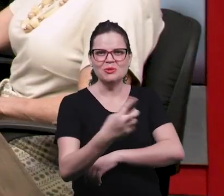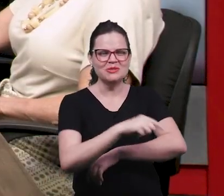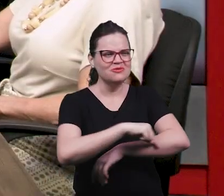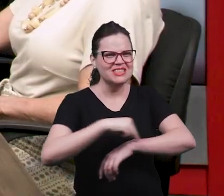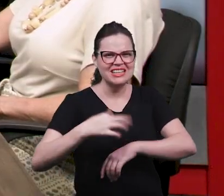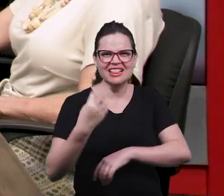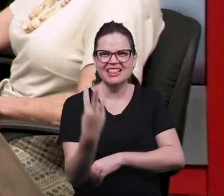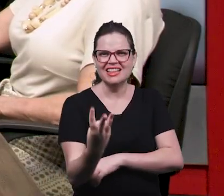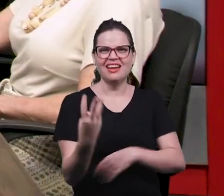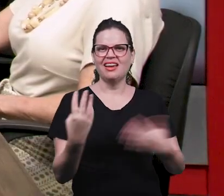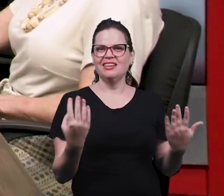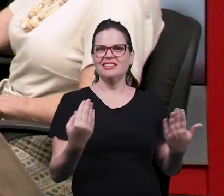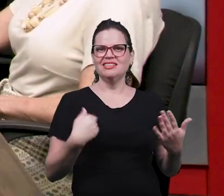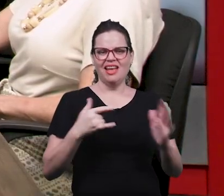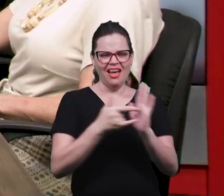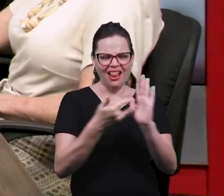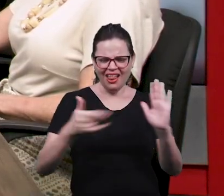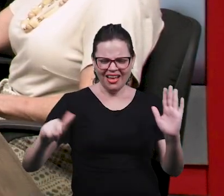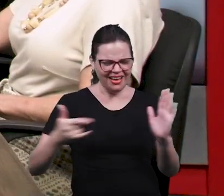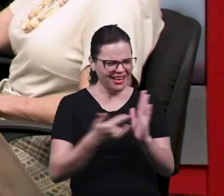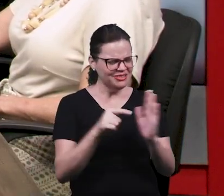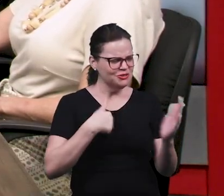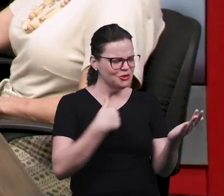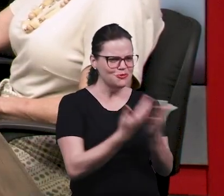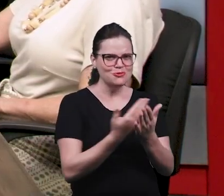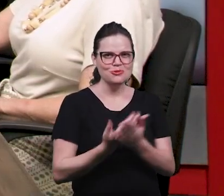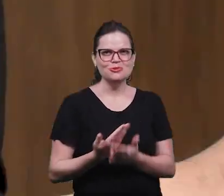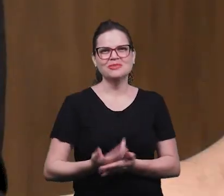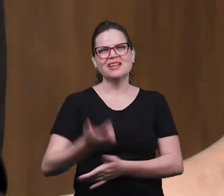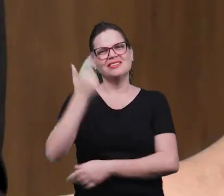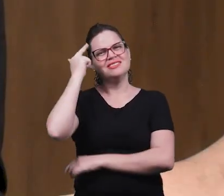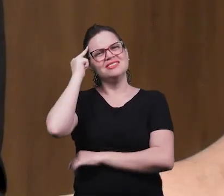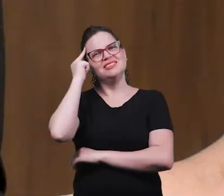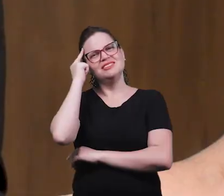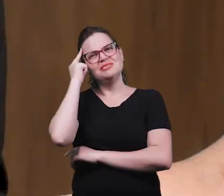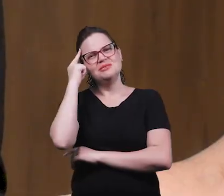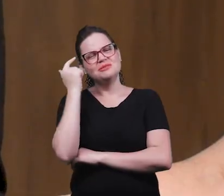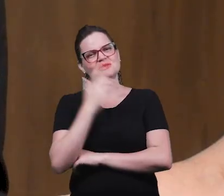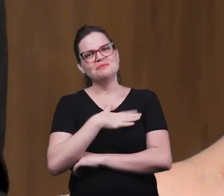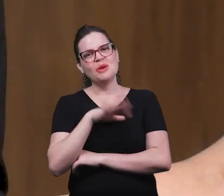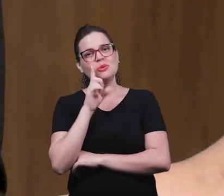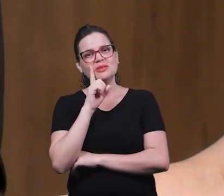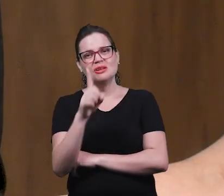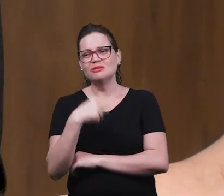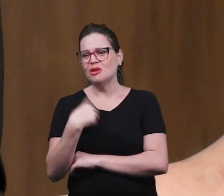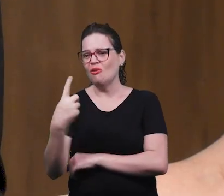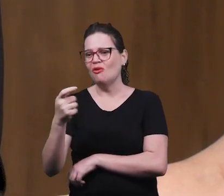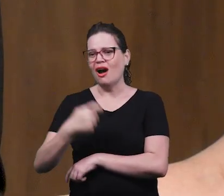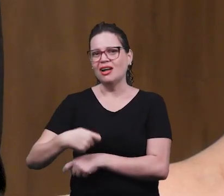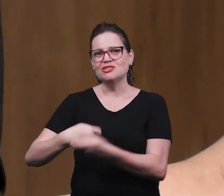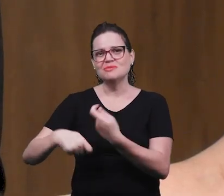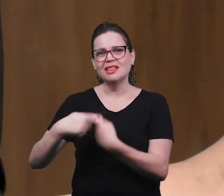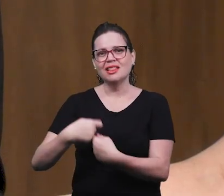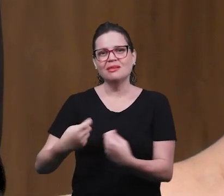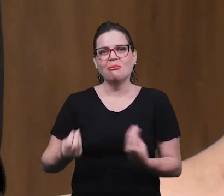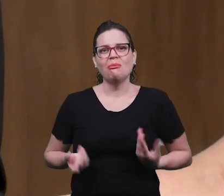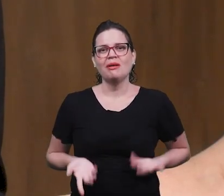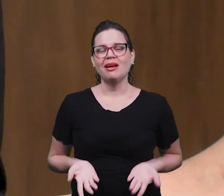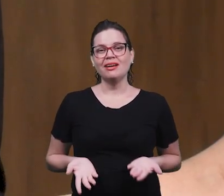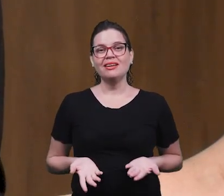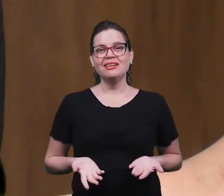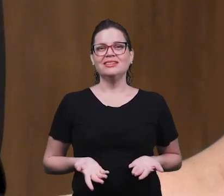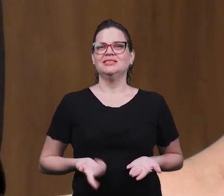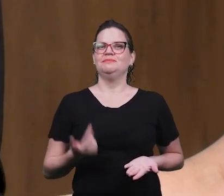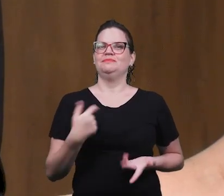2, eletromagnetismo. E estudava tudo isso e eu ia fazer administração. E eu falei, Senhor, eu tenho que